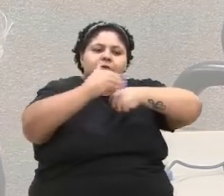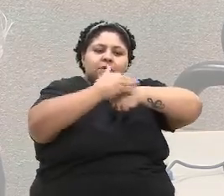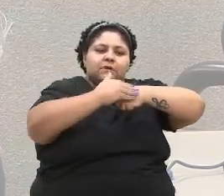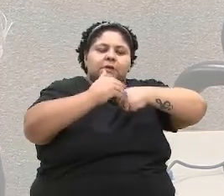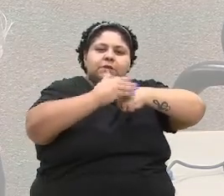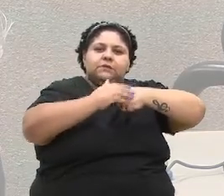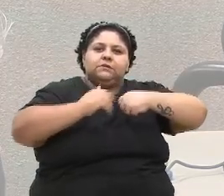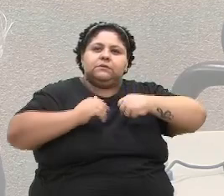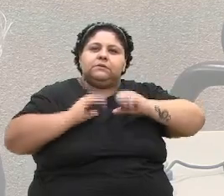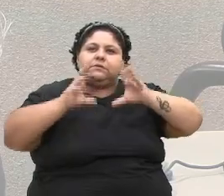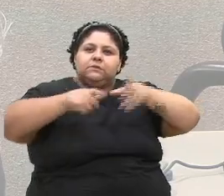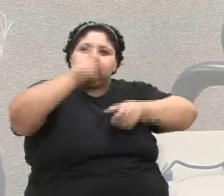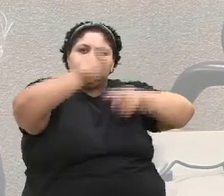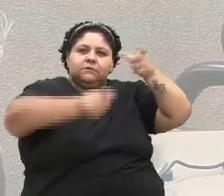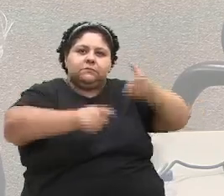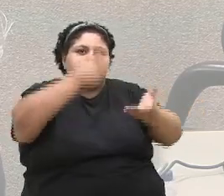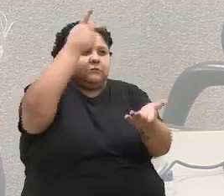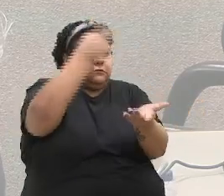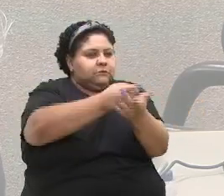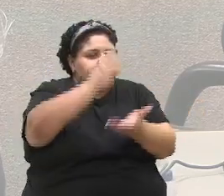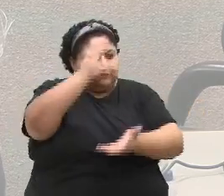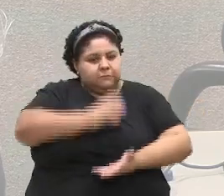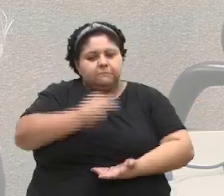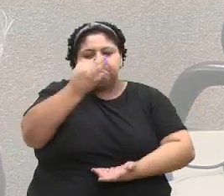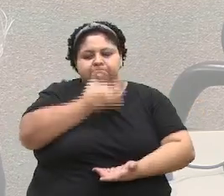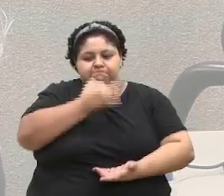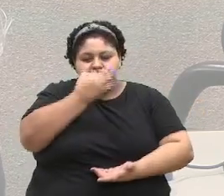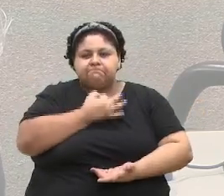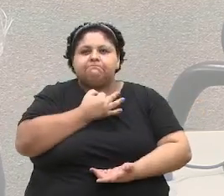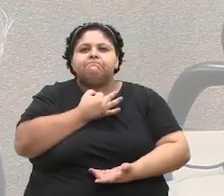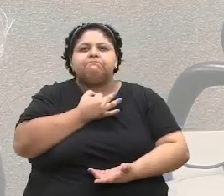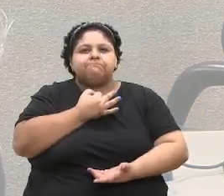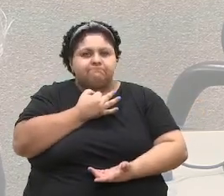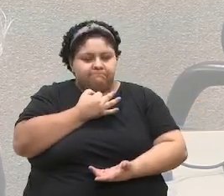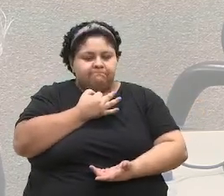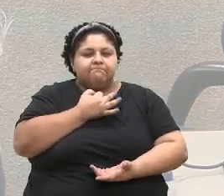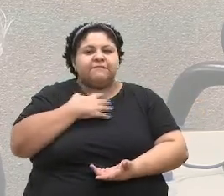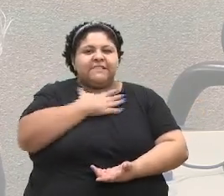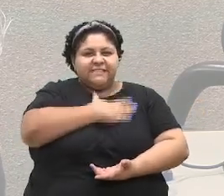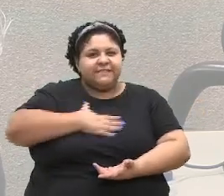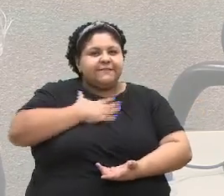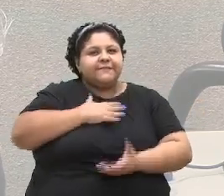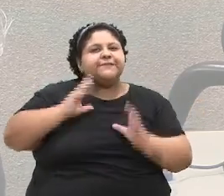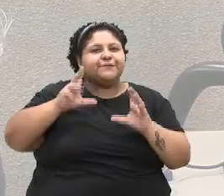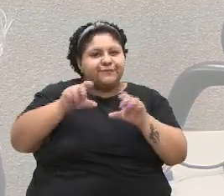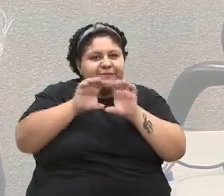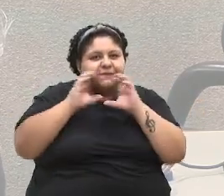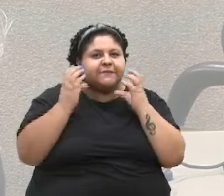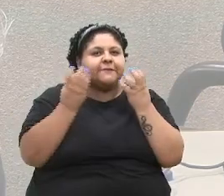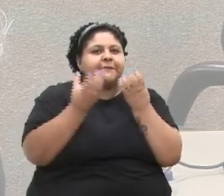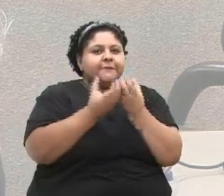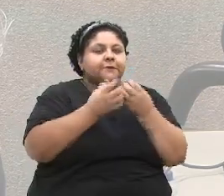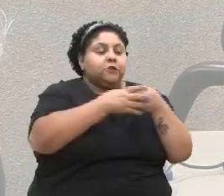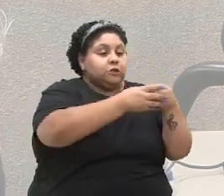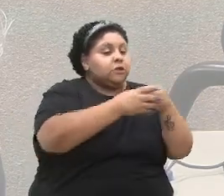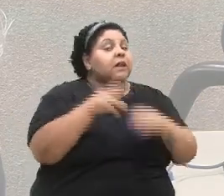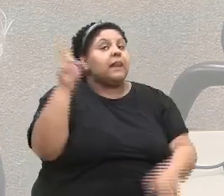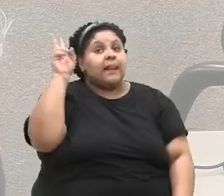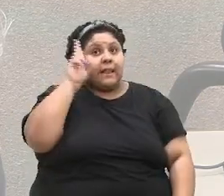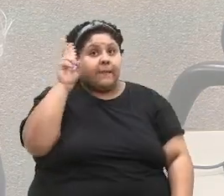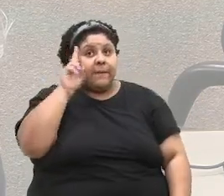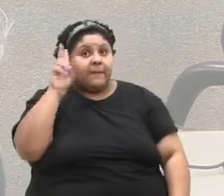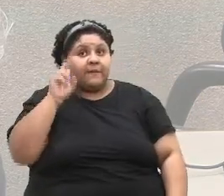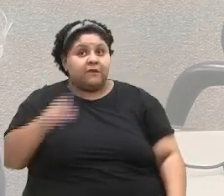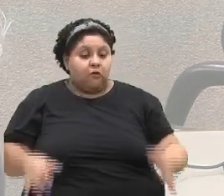esse título de cidadã caxiense, sem dúvida, assistente também a toda a comunidade do Unitea, né? Lembrando que são